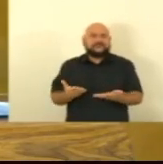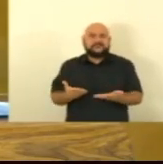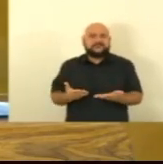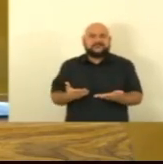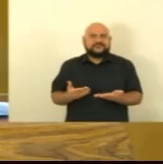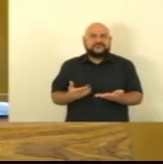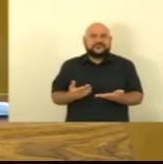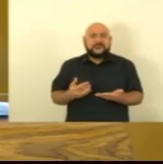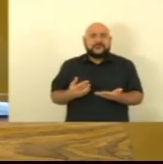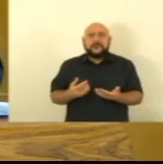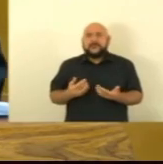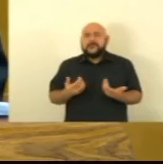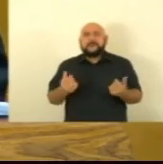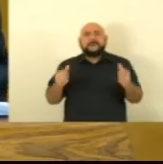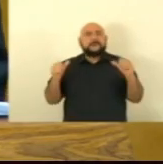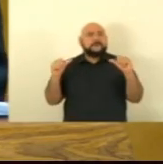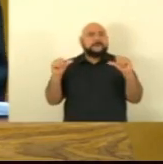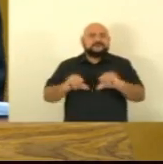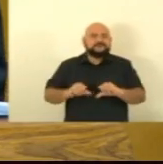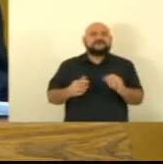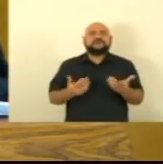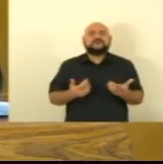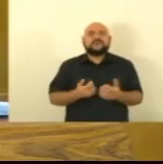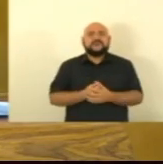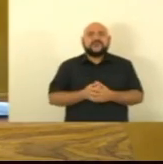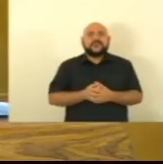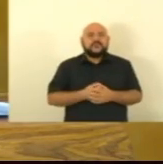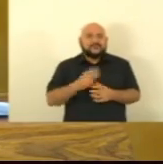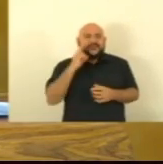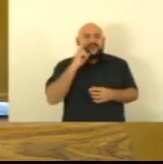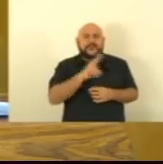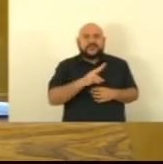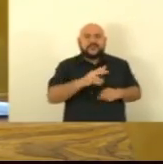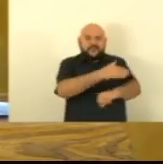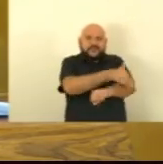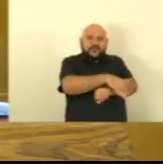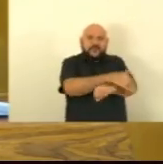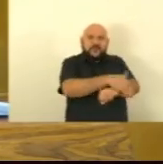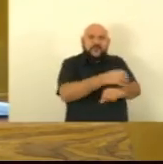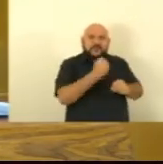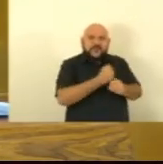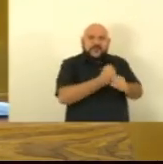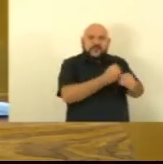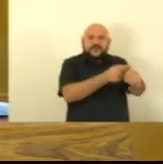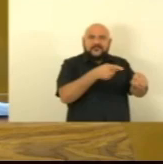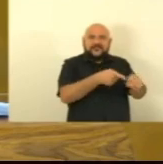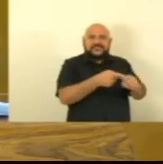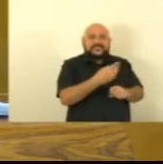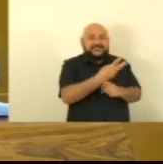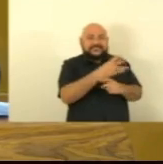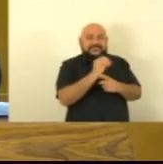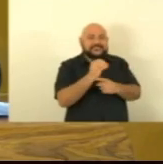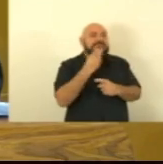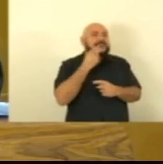Um asfaltamento é 30 milhões. Essa ponte aí eu não sei nem quanto é que é. E